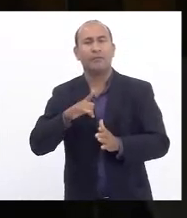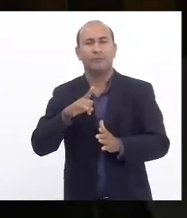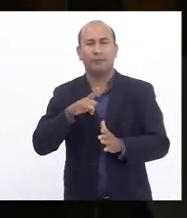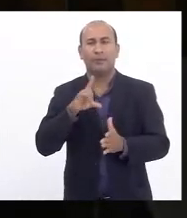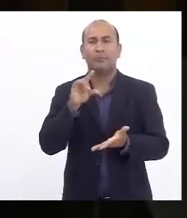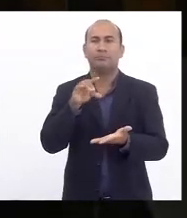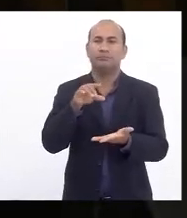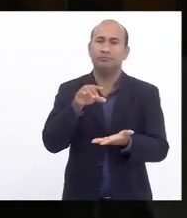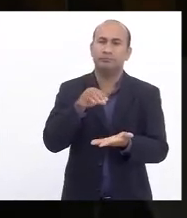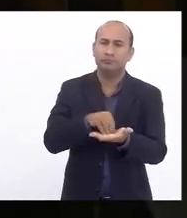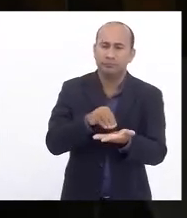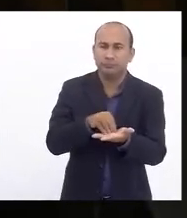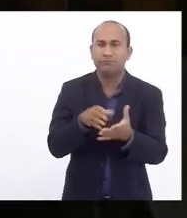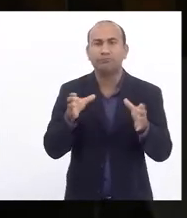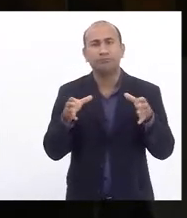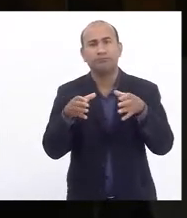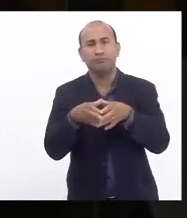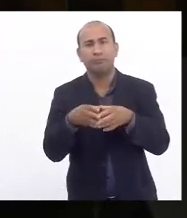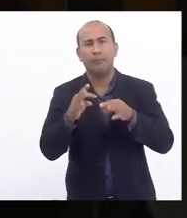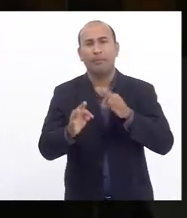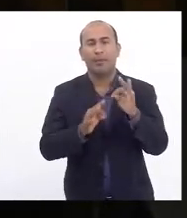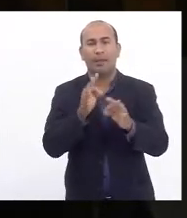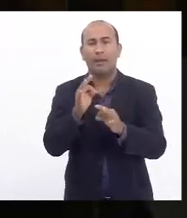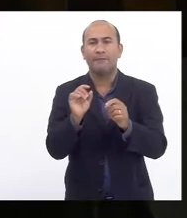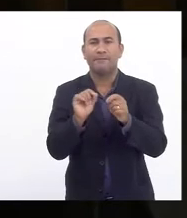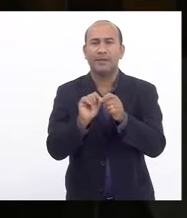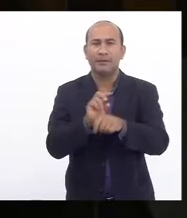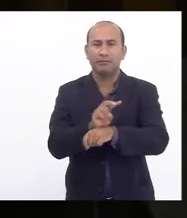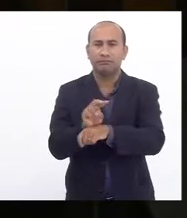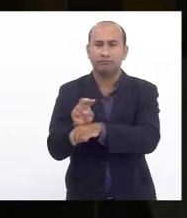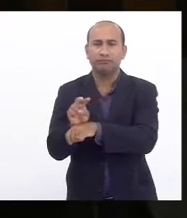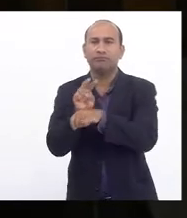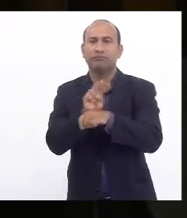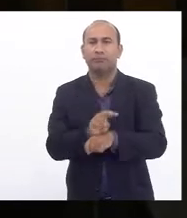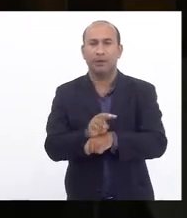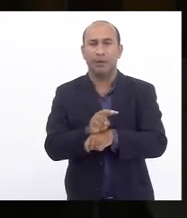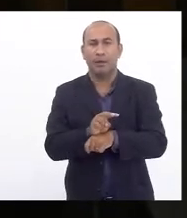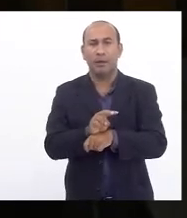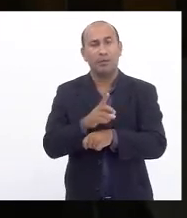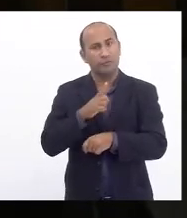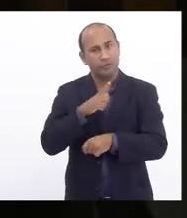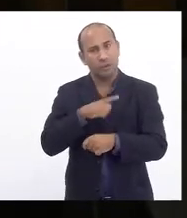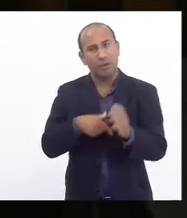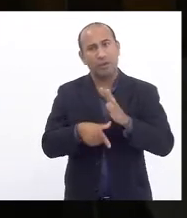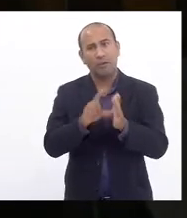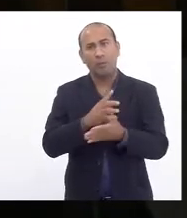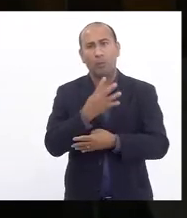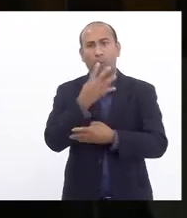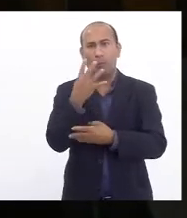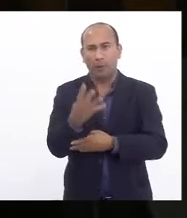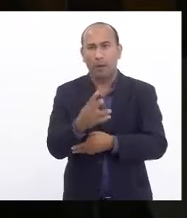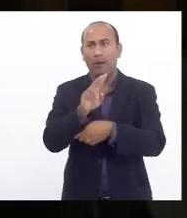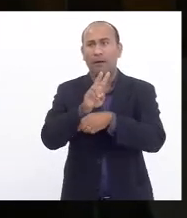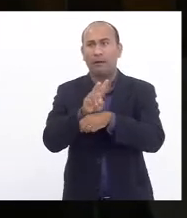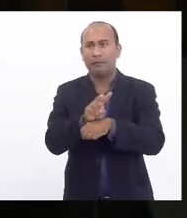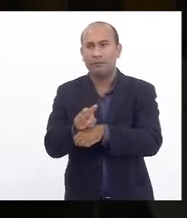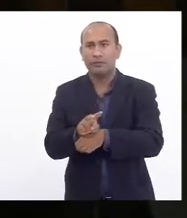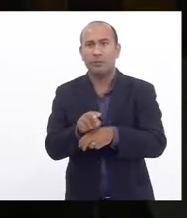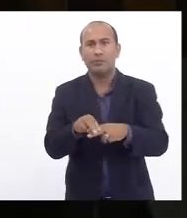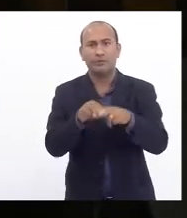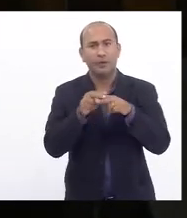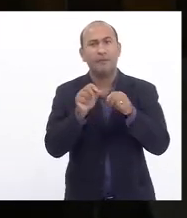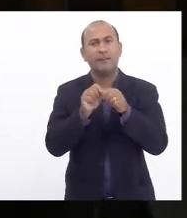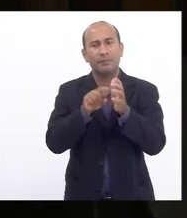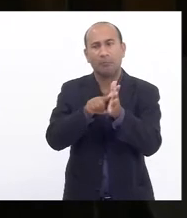técnicas para fazer trabalho de fiscalização anipet a quatro fiscais um dois três quatro para fazer esse trabalho